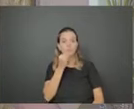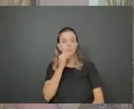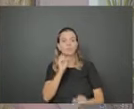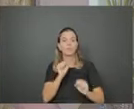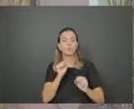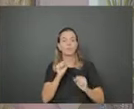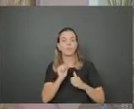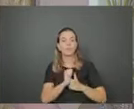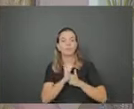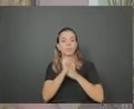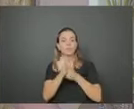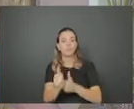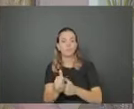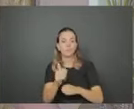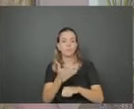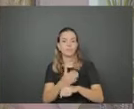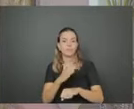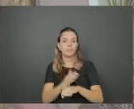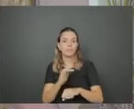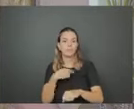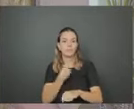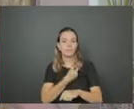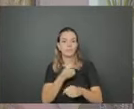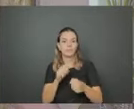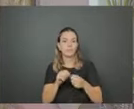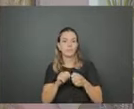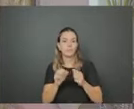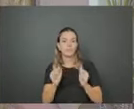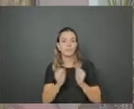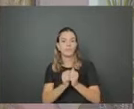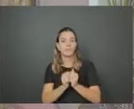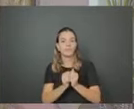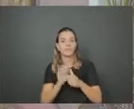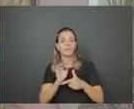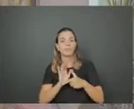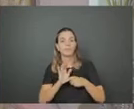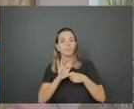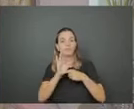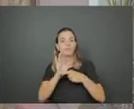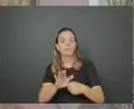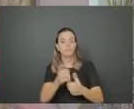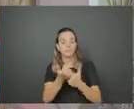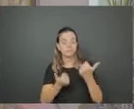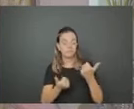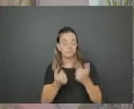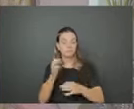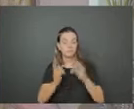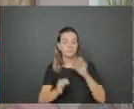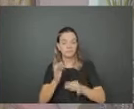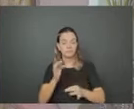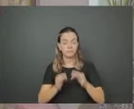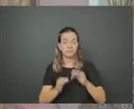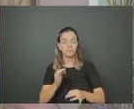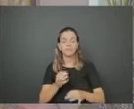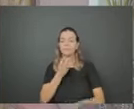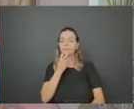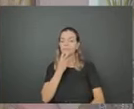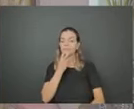nós fizemos juntos com a assessoria jurídica do DETRAN, para eles acompanharem toda essa parte